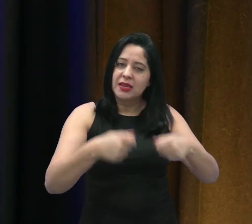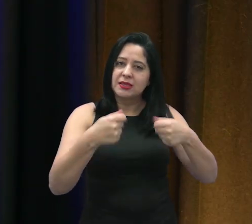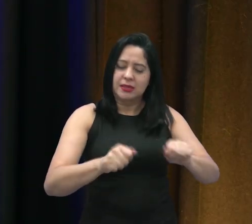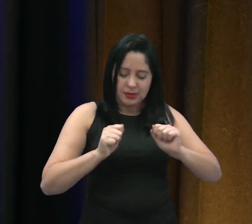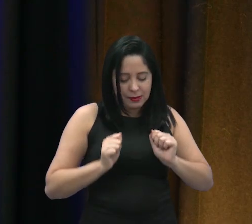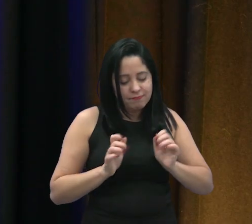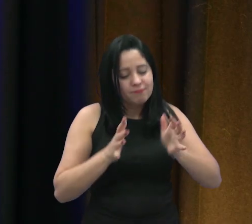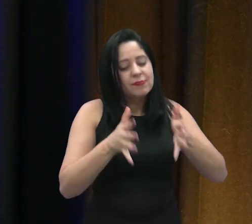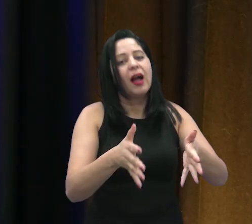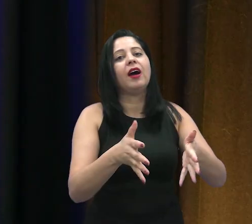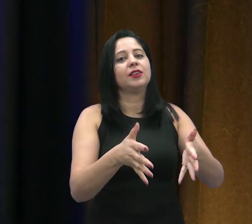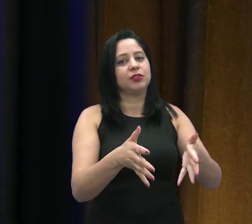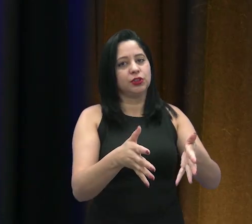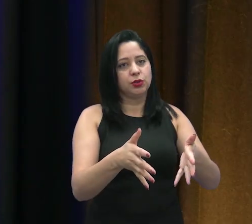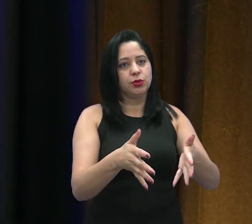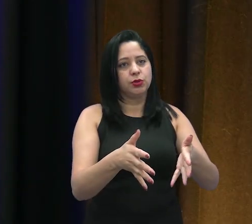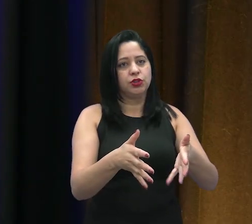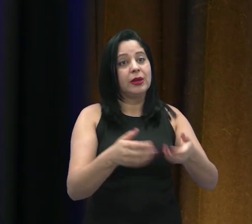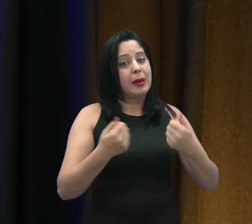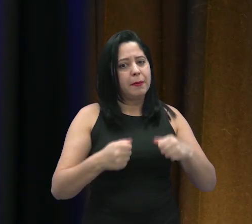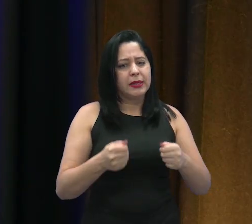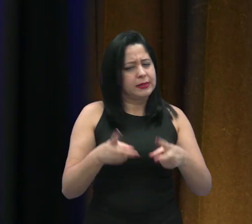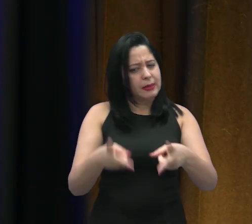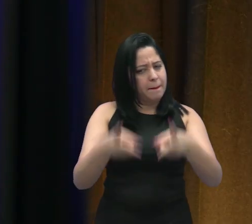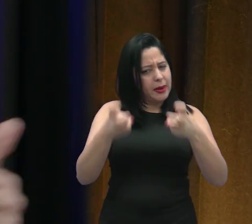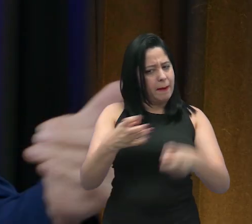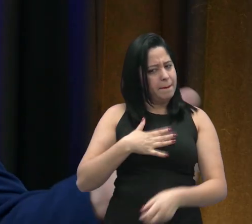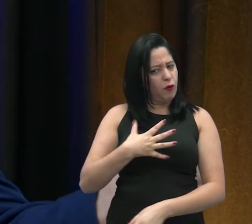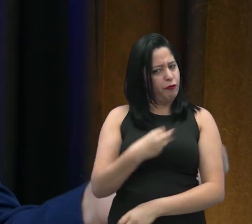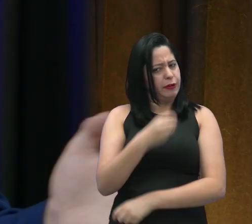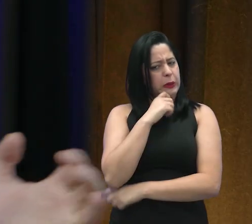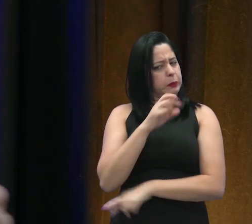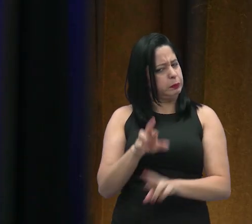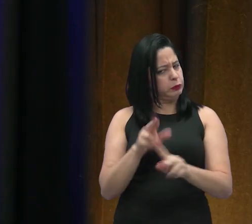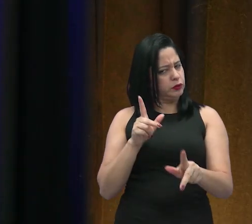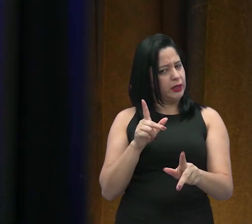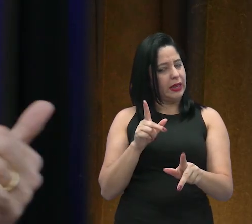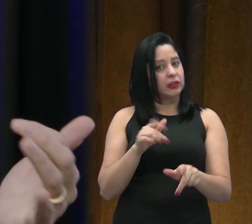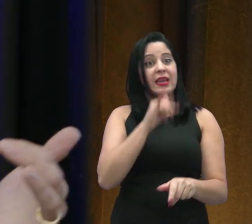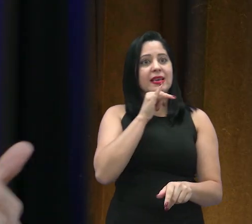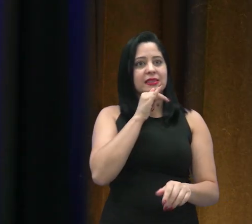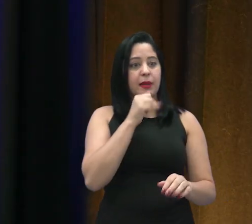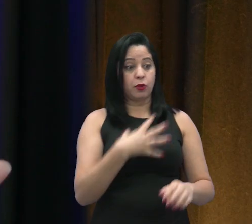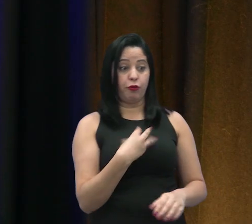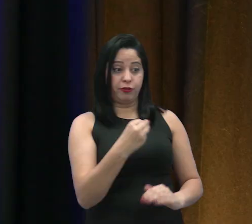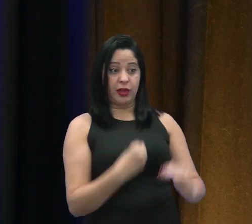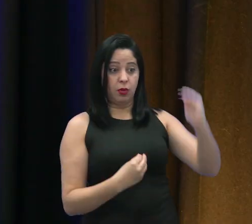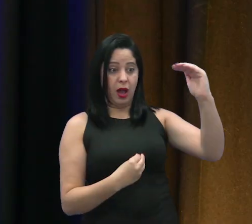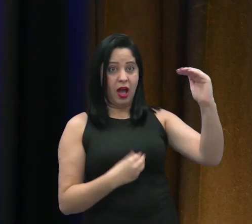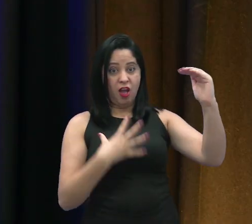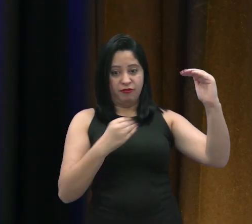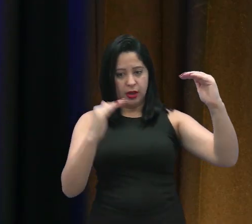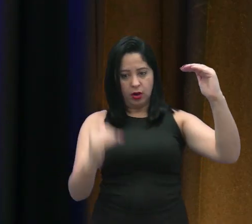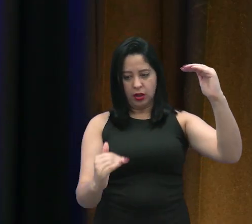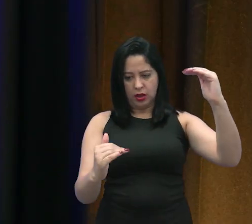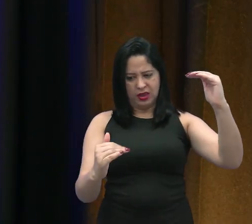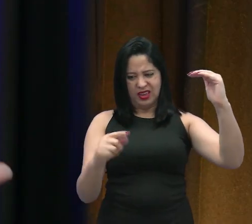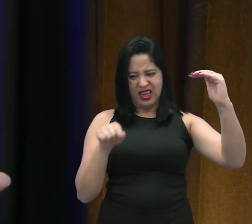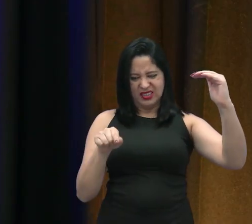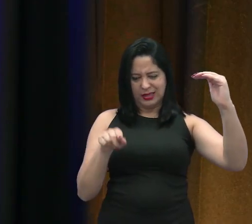a ação. A ação de reparar que tem algo diferente, às vezes tem um filho mais velho, então dá para comparar dentro de casa mesmo,